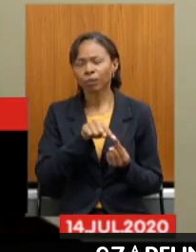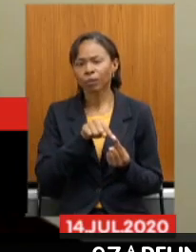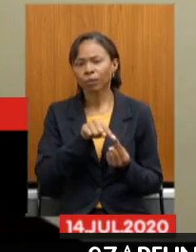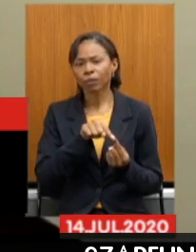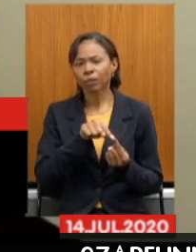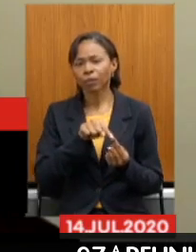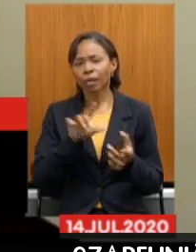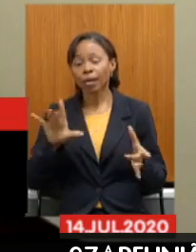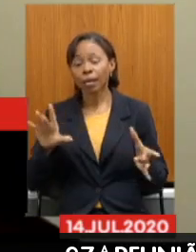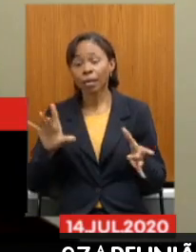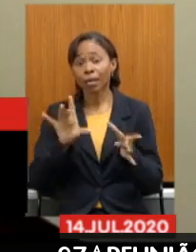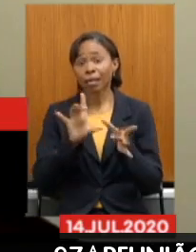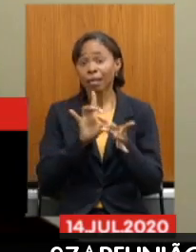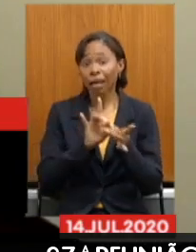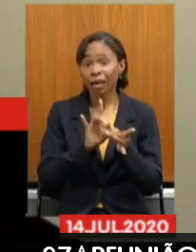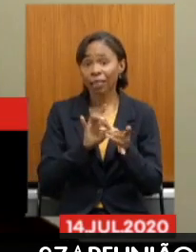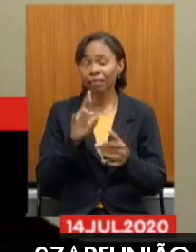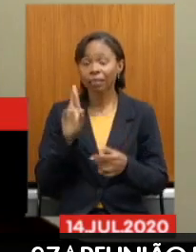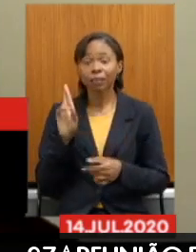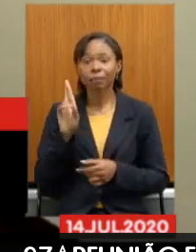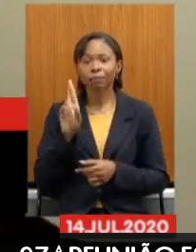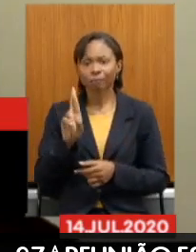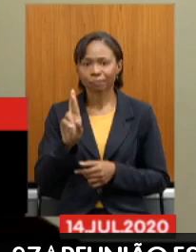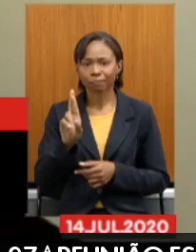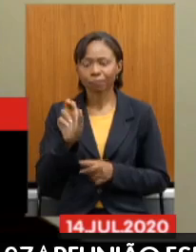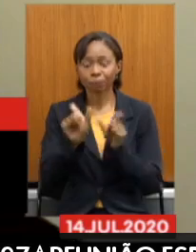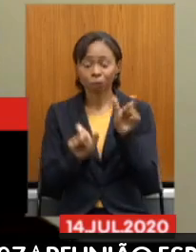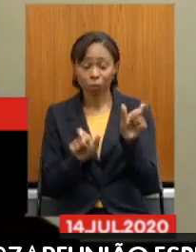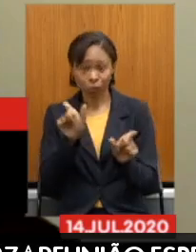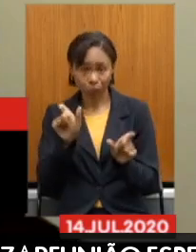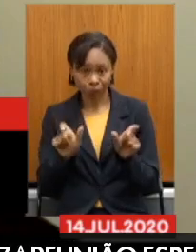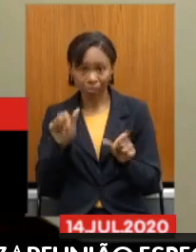congregar e representar associados ativos,